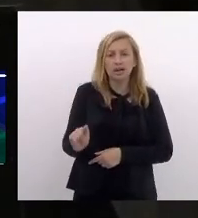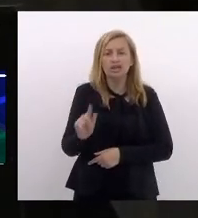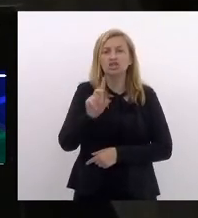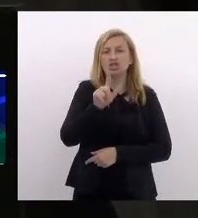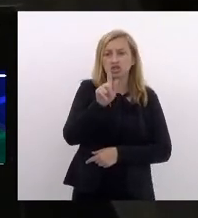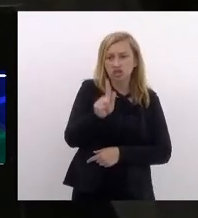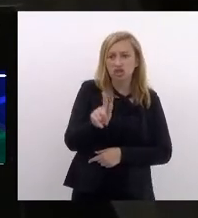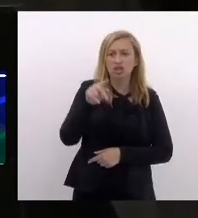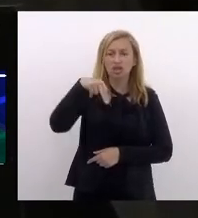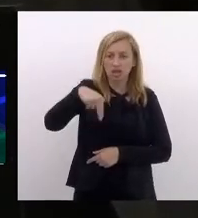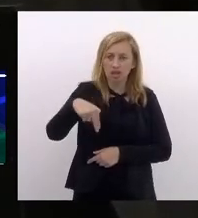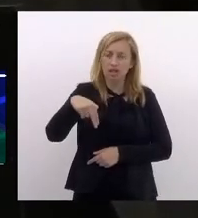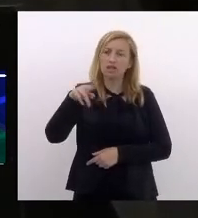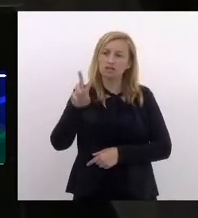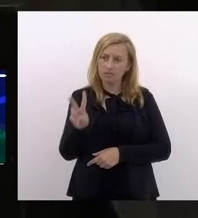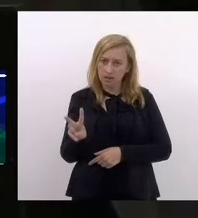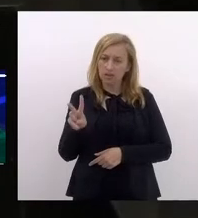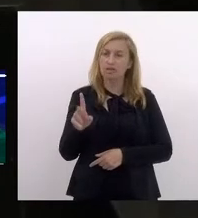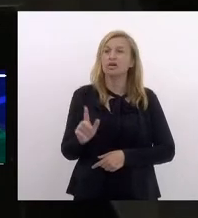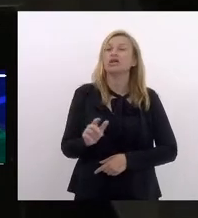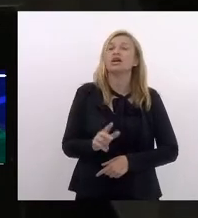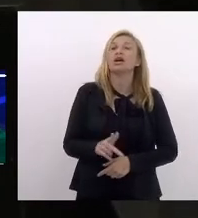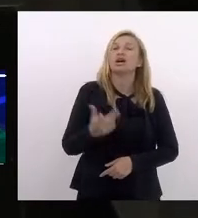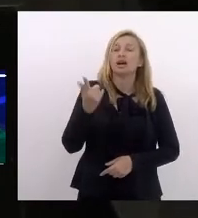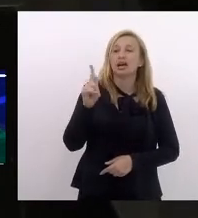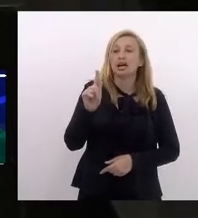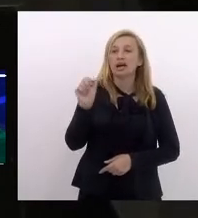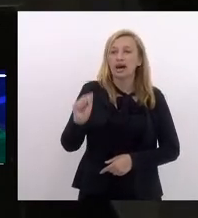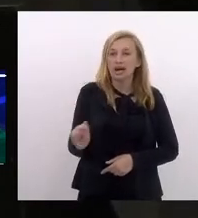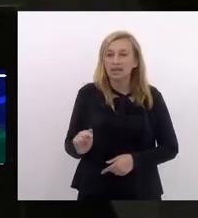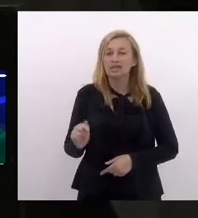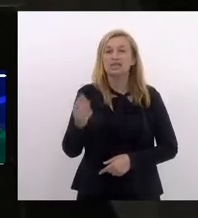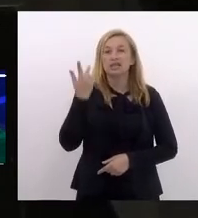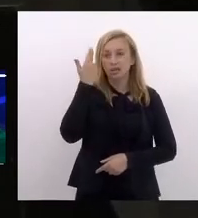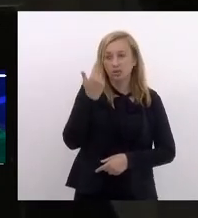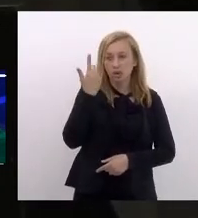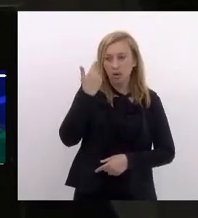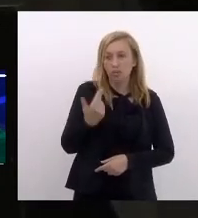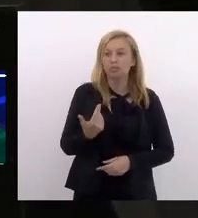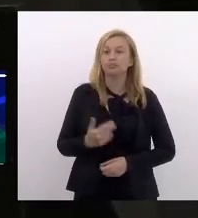GNV, o gás natural veicular.